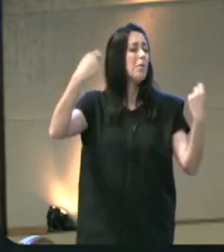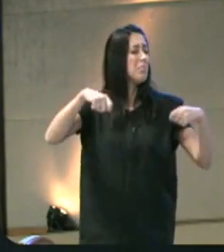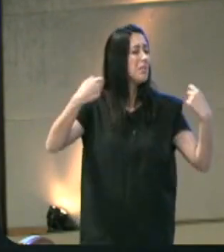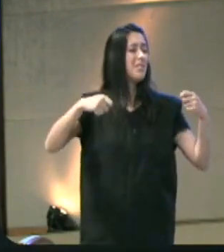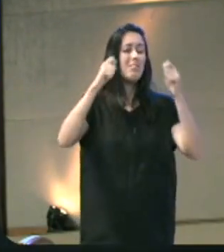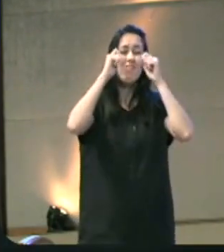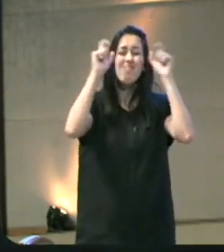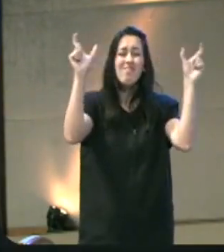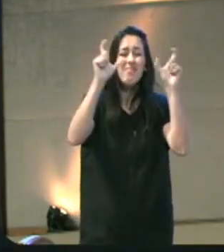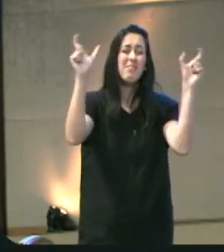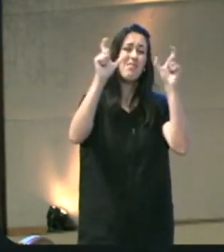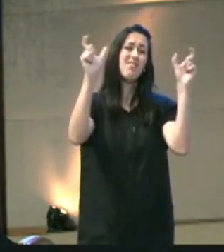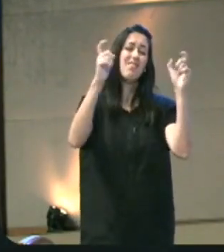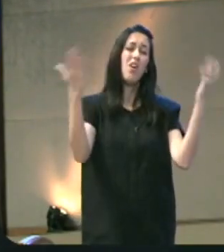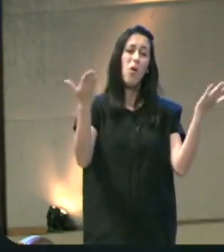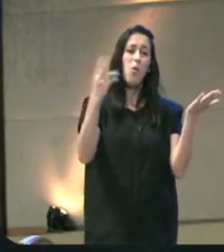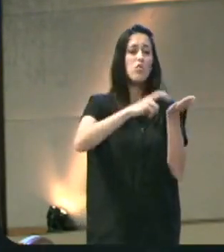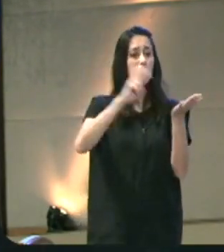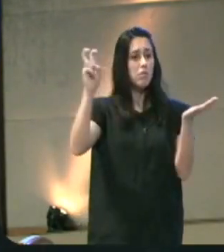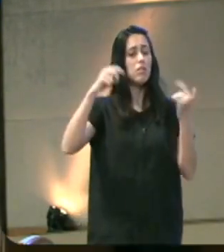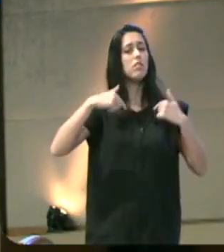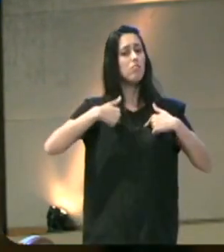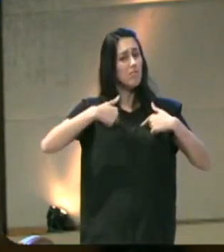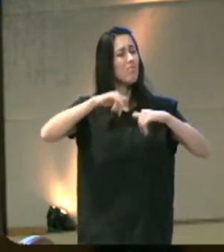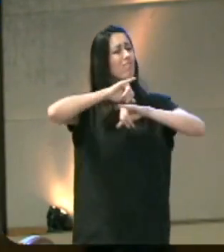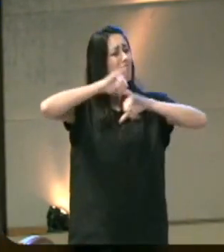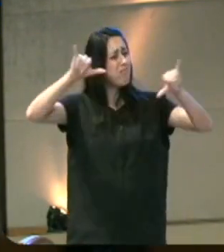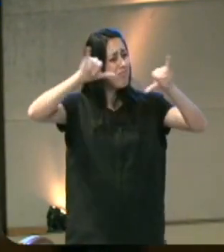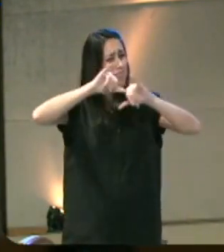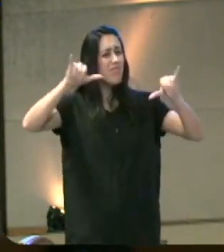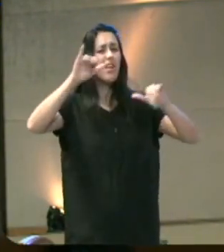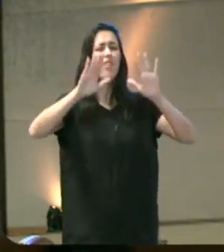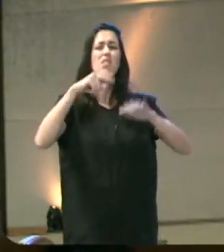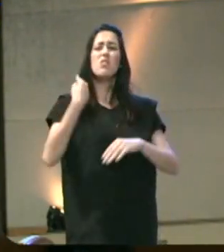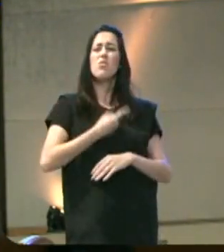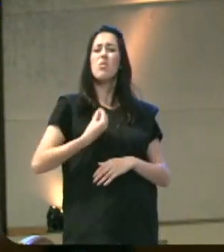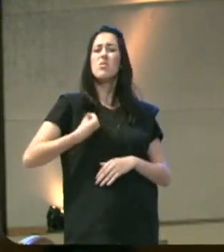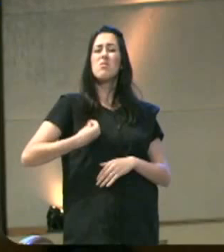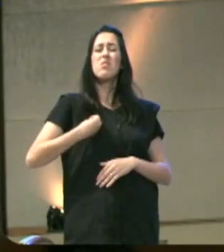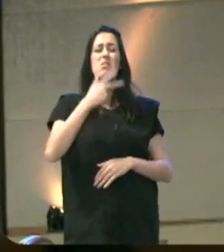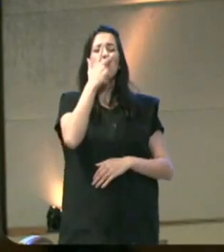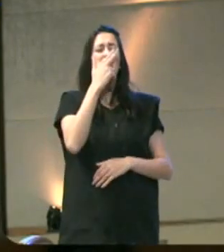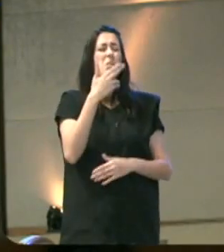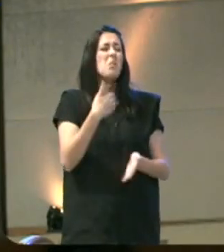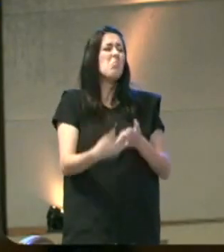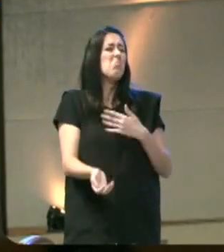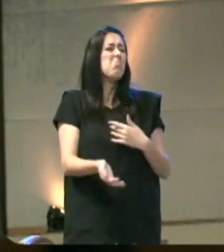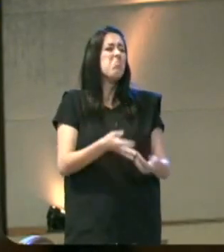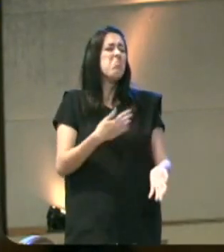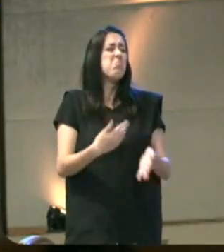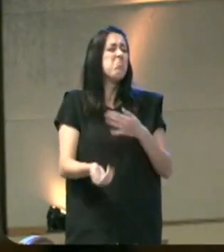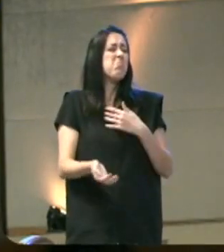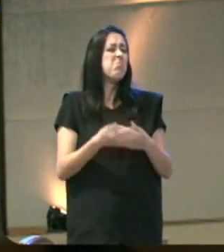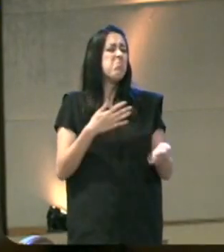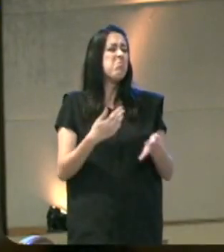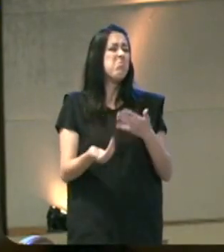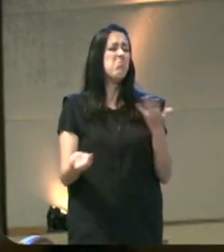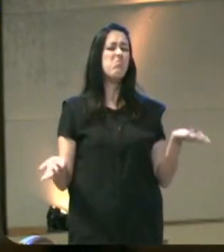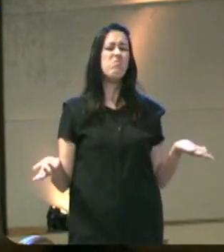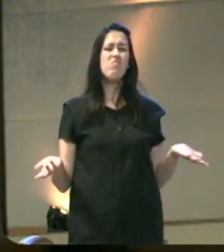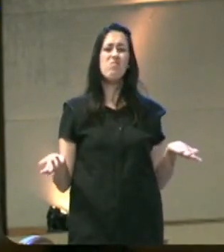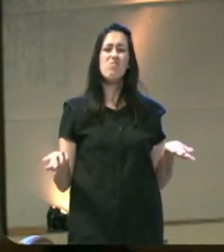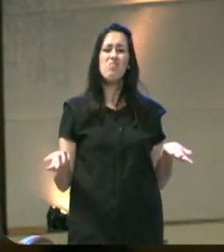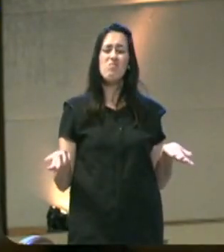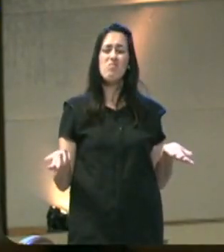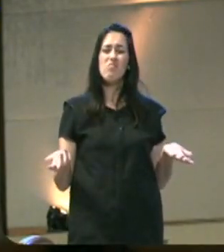Falei bastante sobre isso hoje de manhã. Às vezes a gente vive mediocridade em termos espirituais.